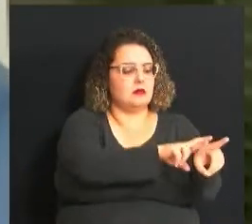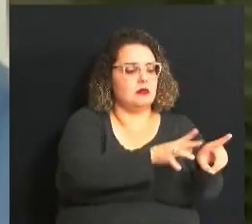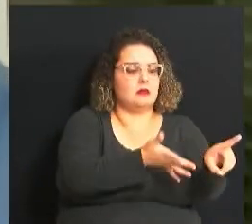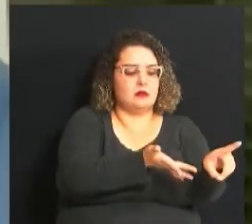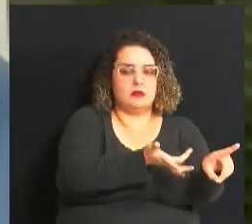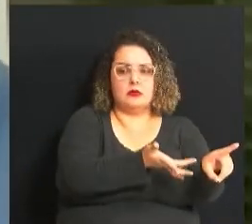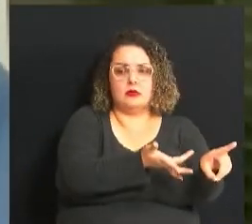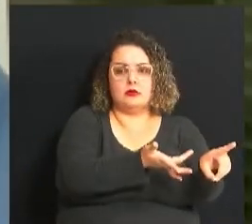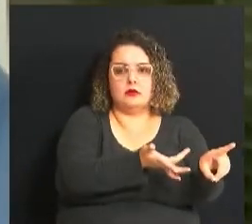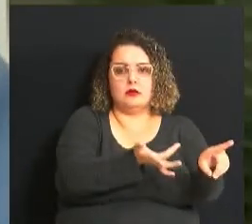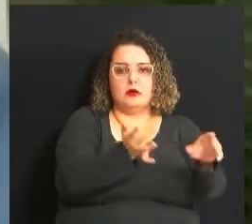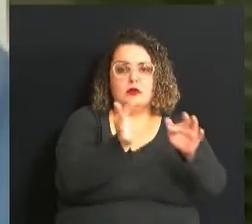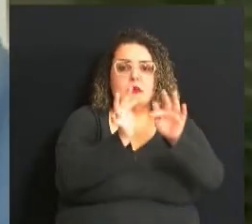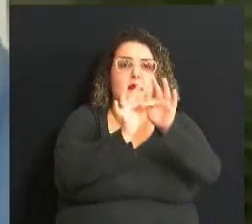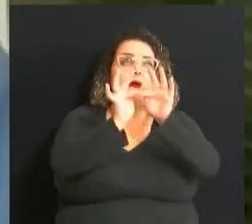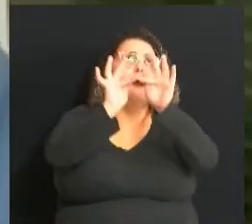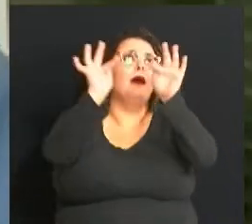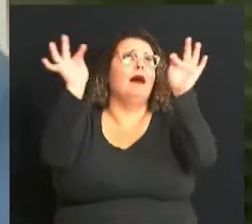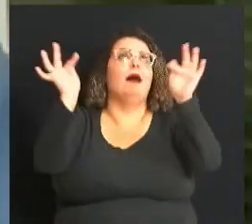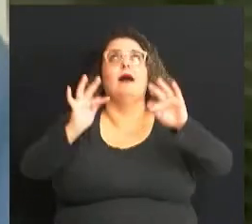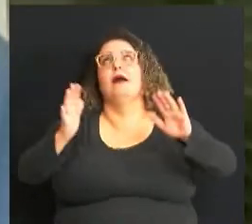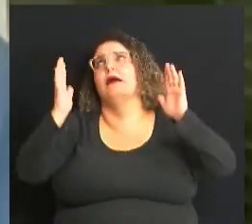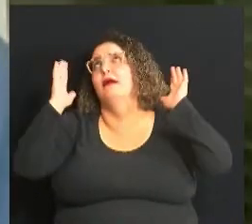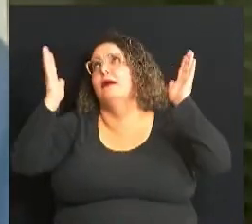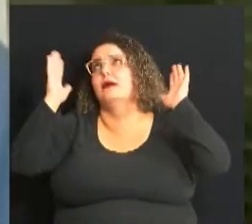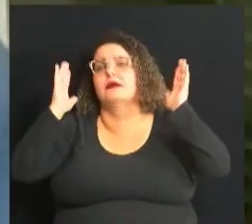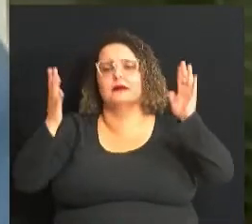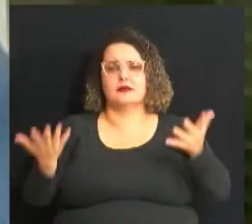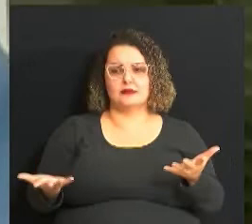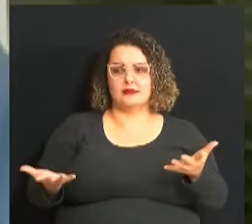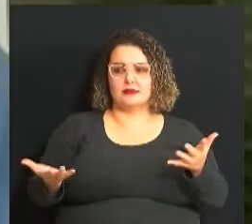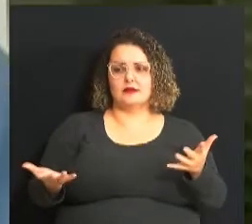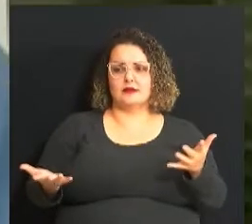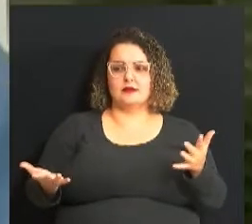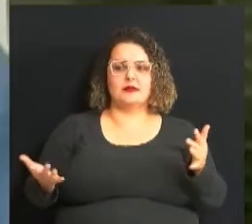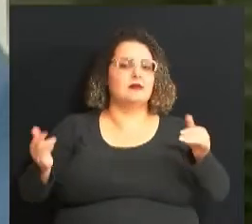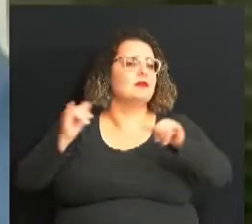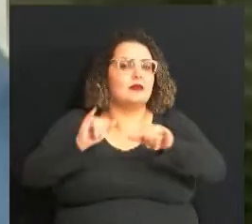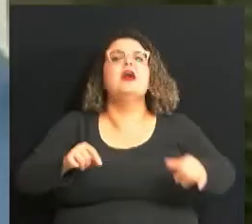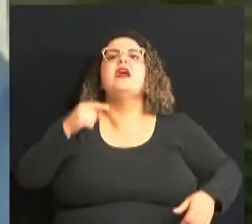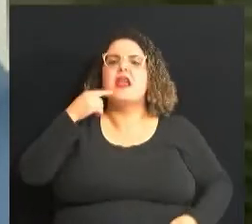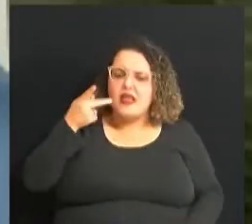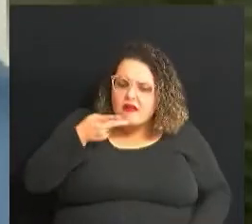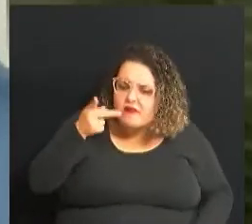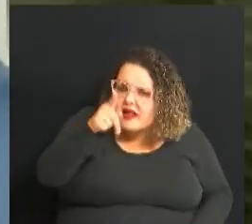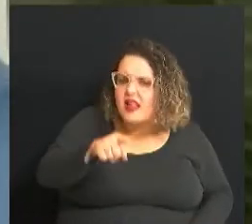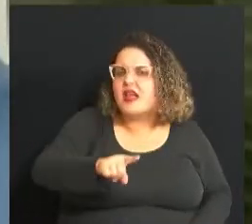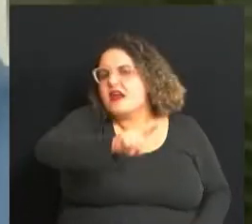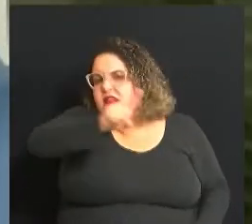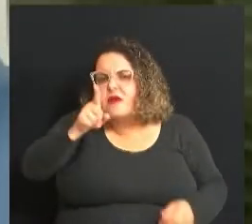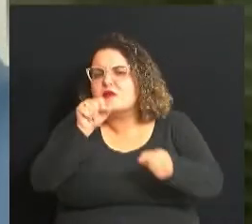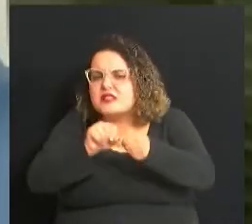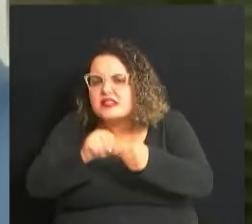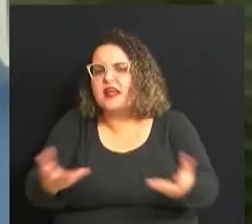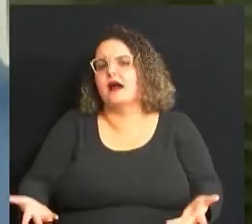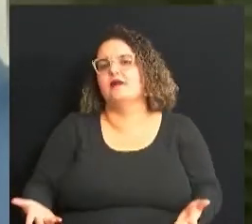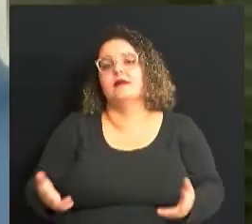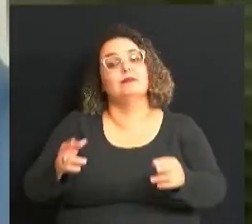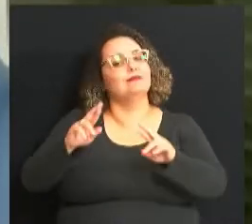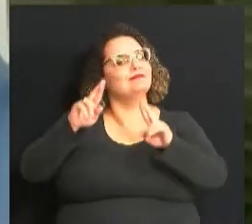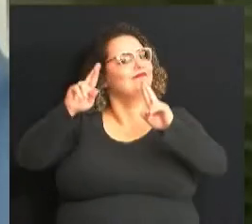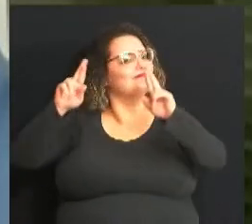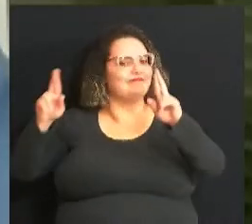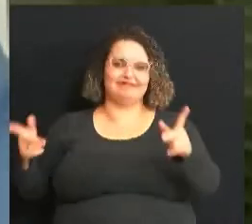ficar felicíssimos, vão fazer campanhas para justamente, está vendo? Disse que não precisava. Então, a diferença é